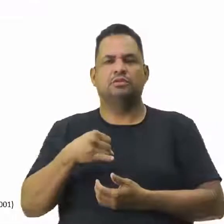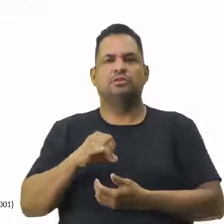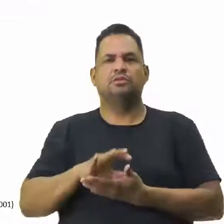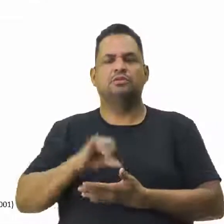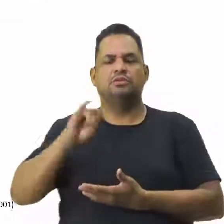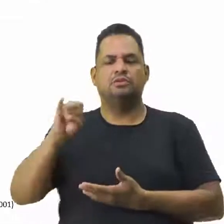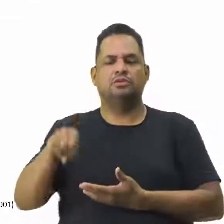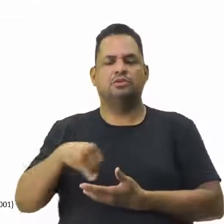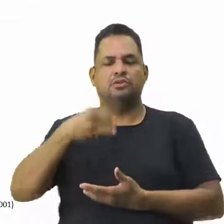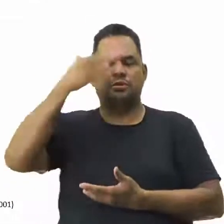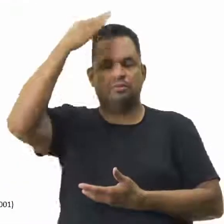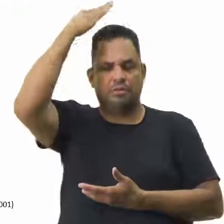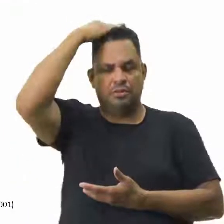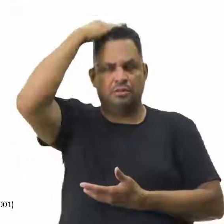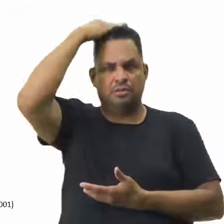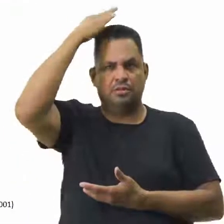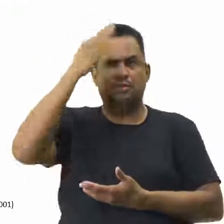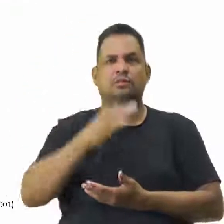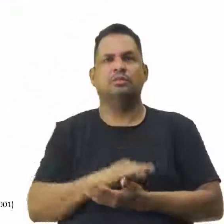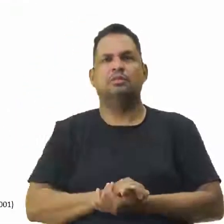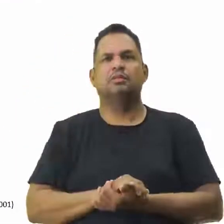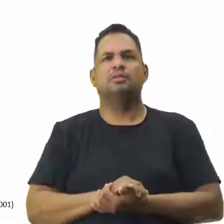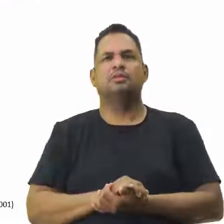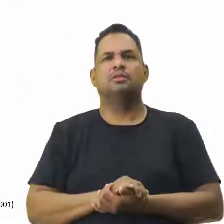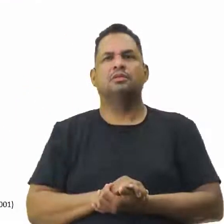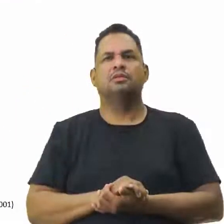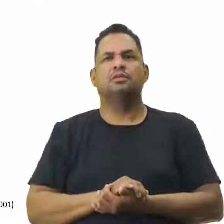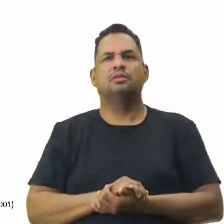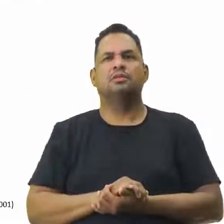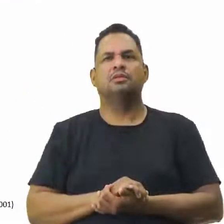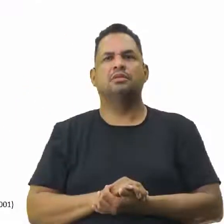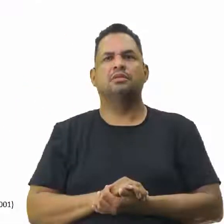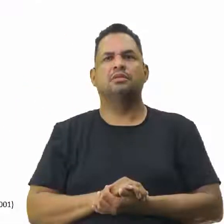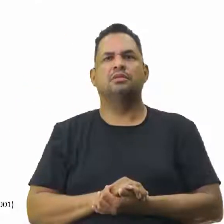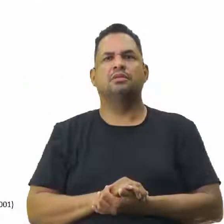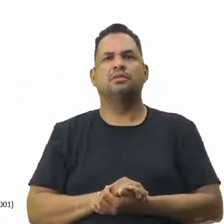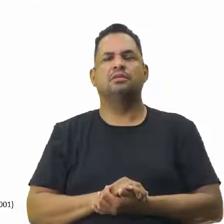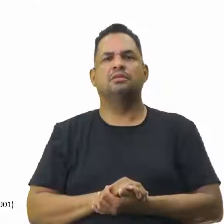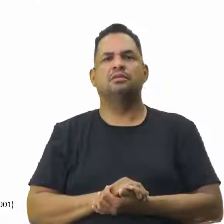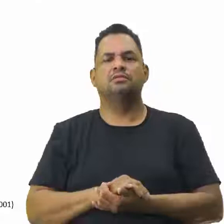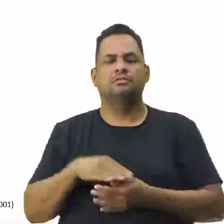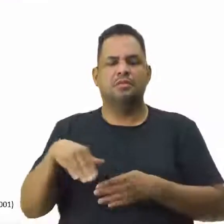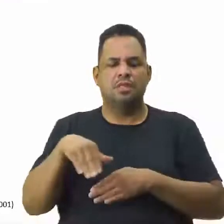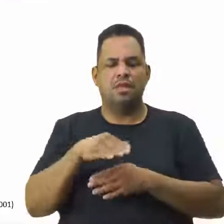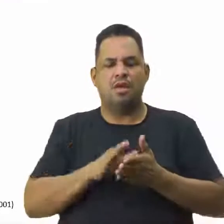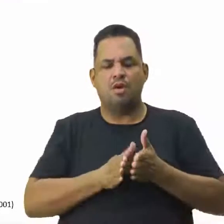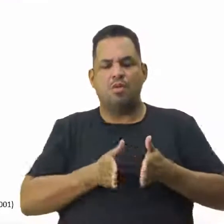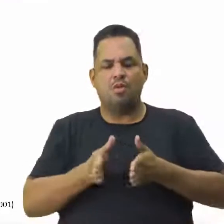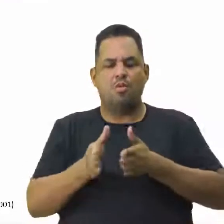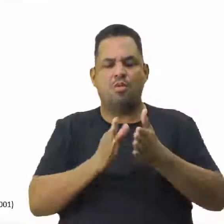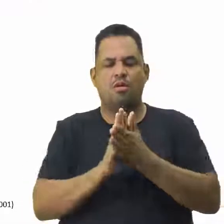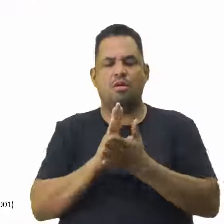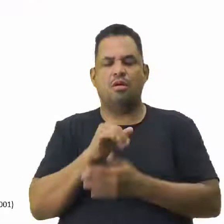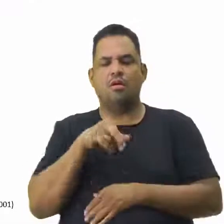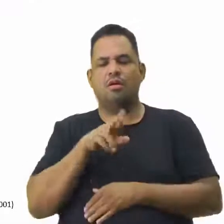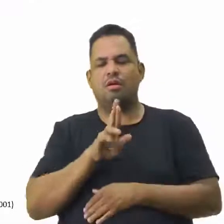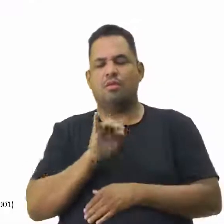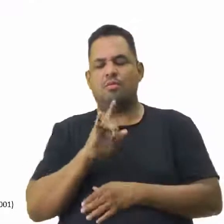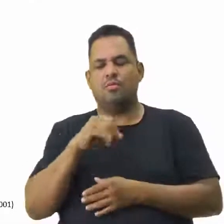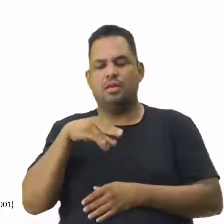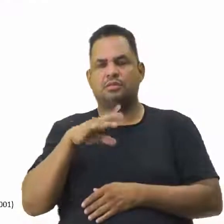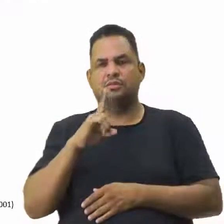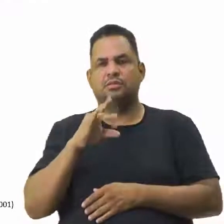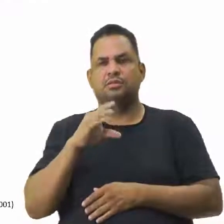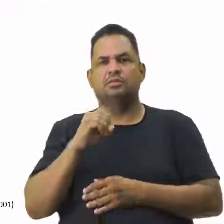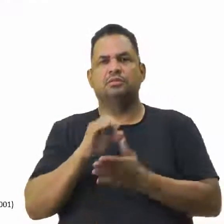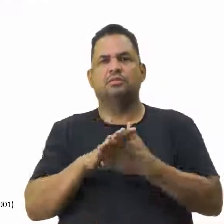região do Seringal Cacau, tá? A margem do Rio Machado, Giparaná. Nós temos